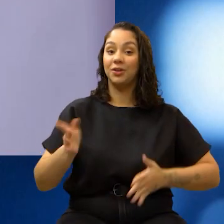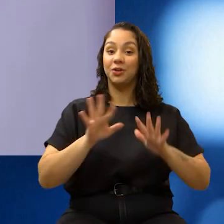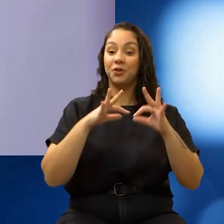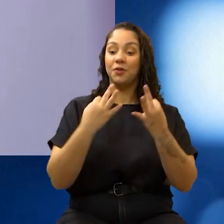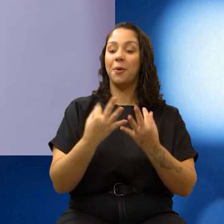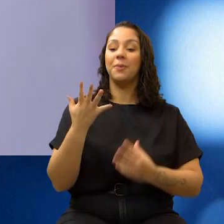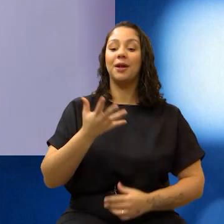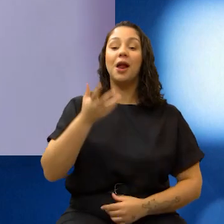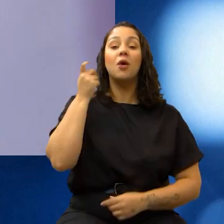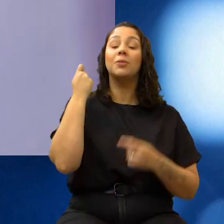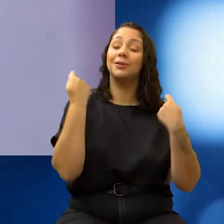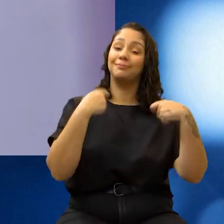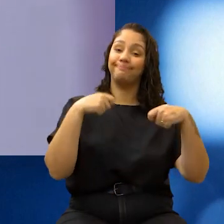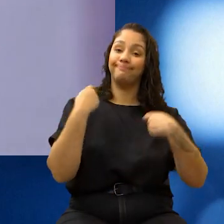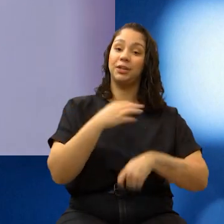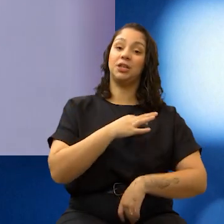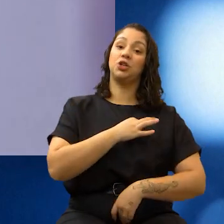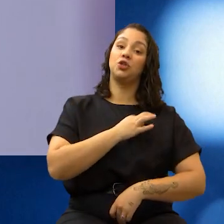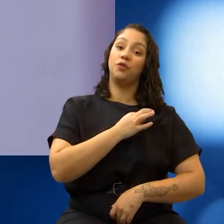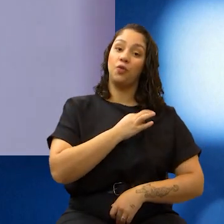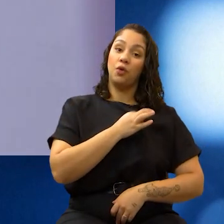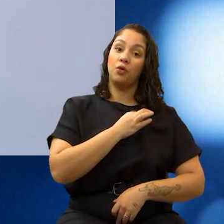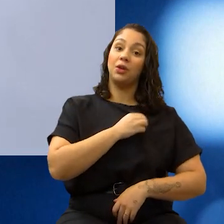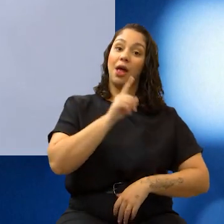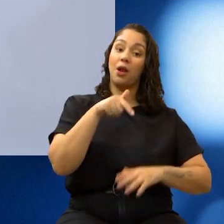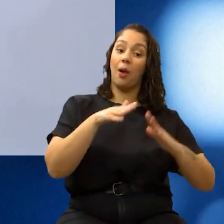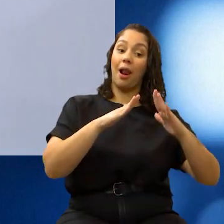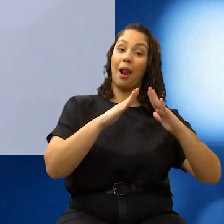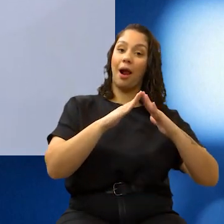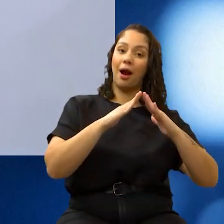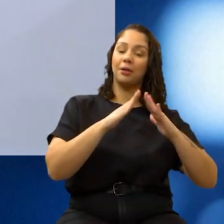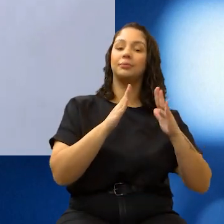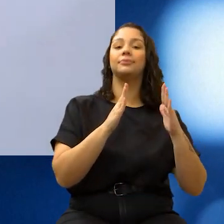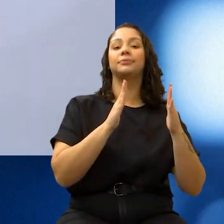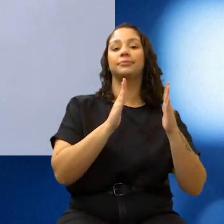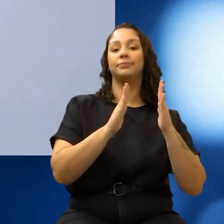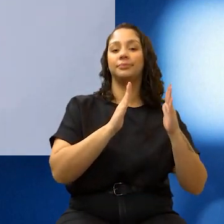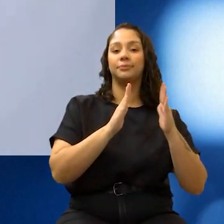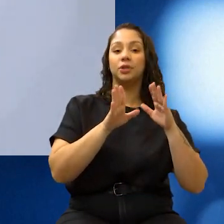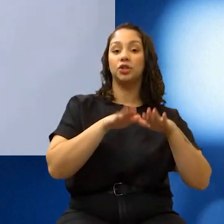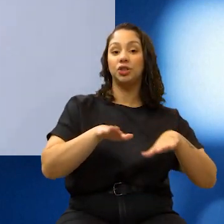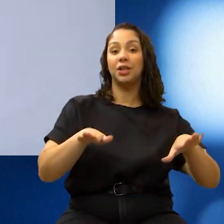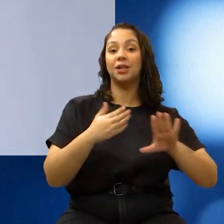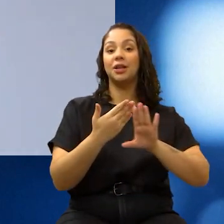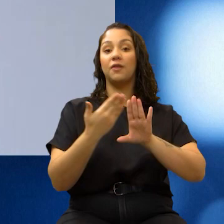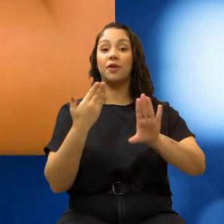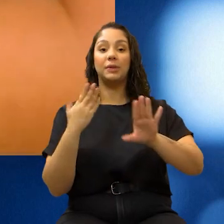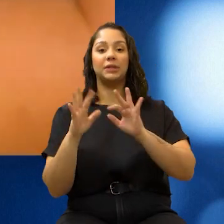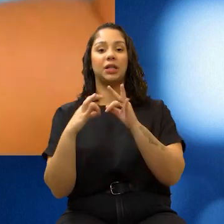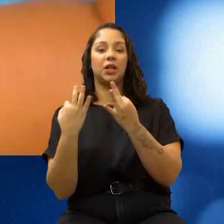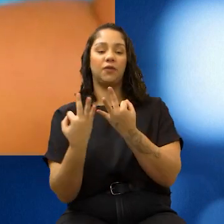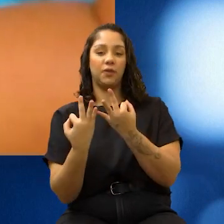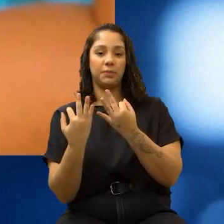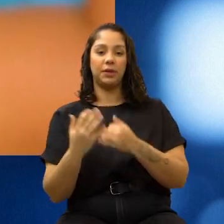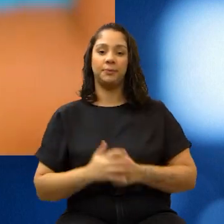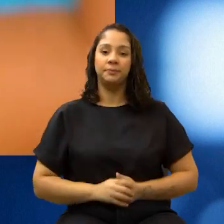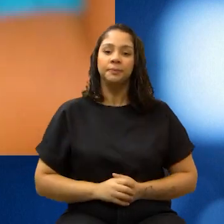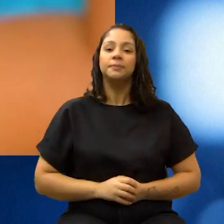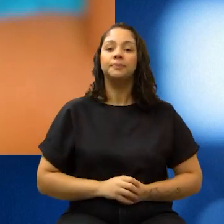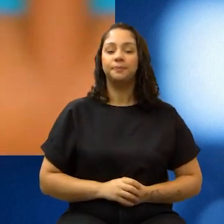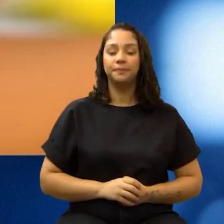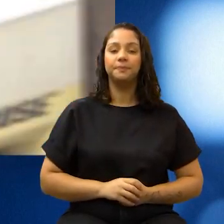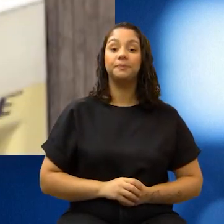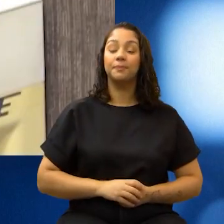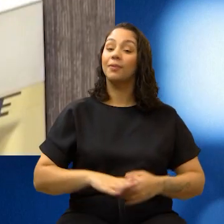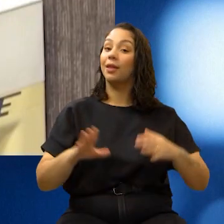Serviço de família acolhedora precisa de voluntários para ser lar temporário de crianças que tenham sido afastadas da família de